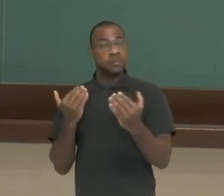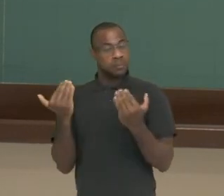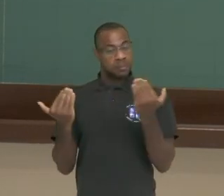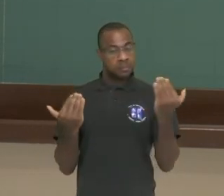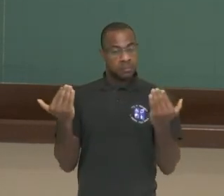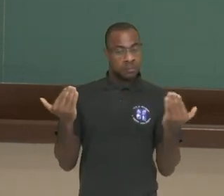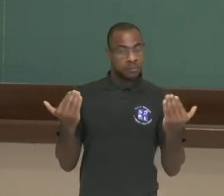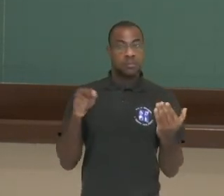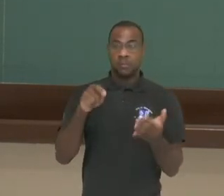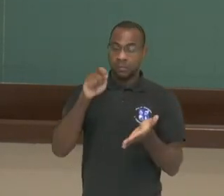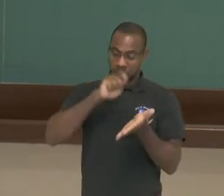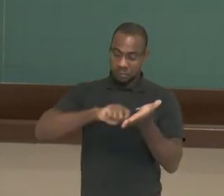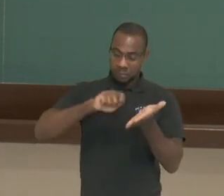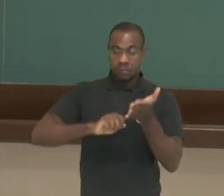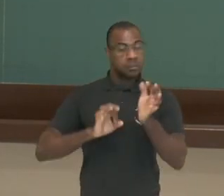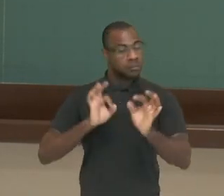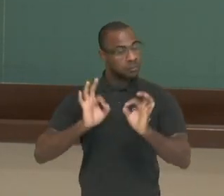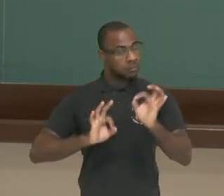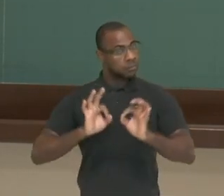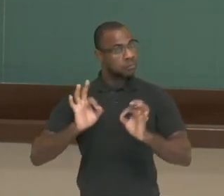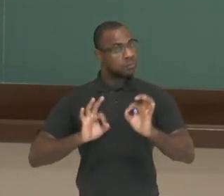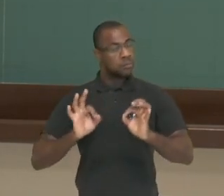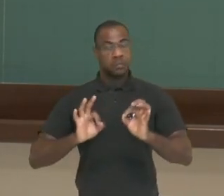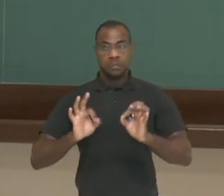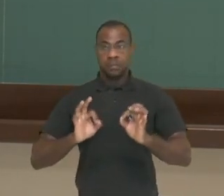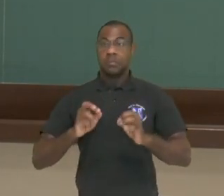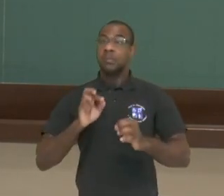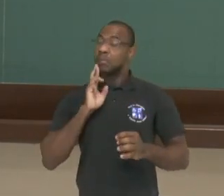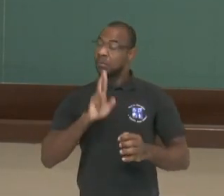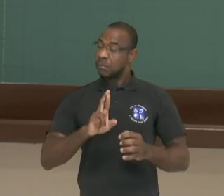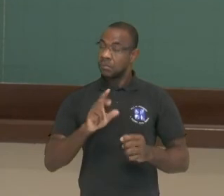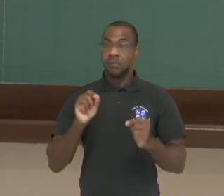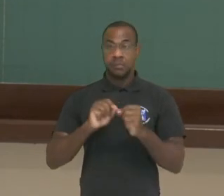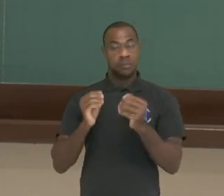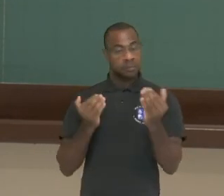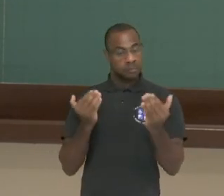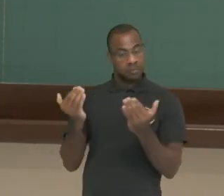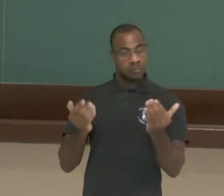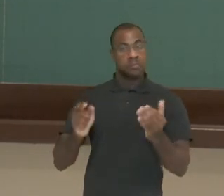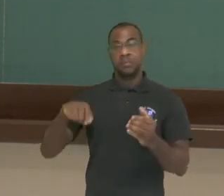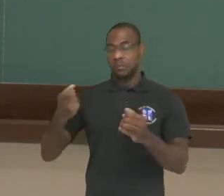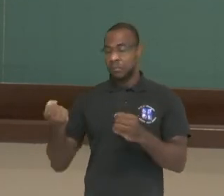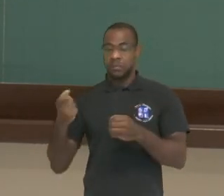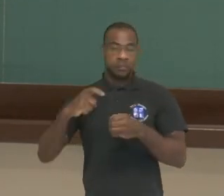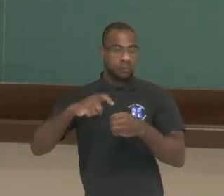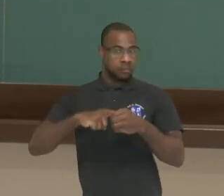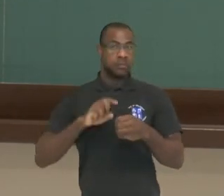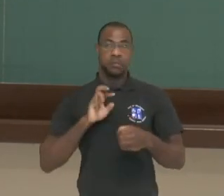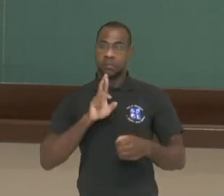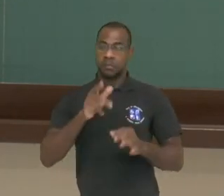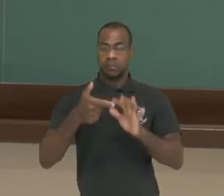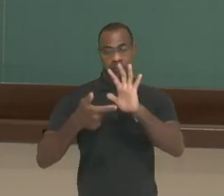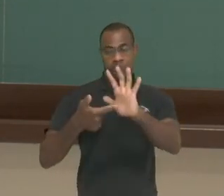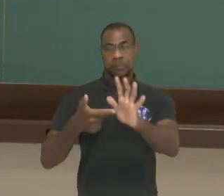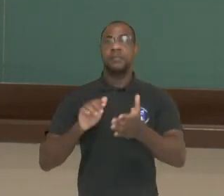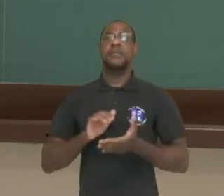mantenha organizado, responda. Faça essa comparação e a gente já volta para conferir até daqui a pouco.